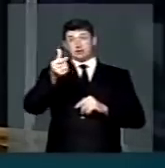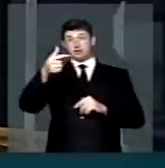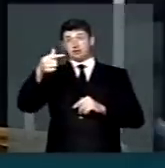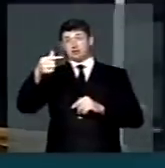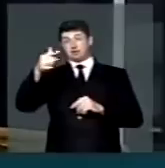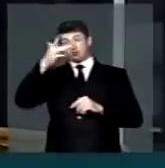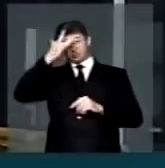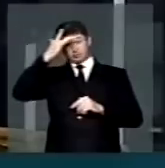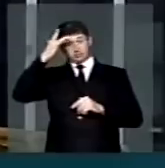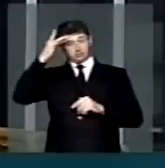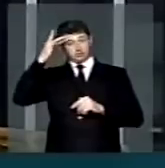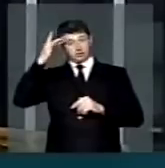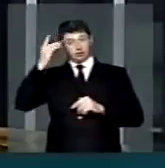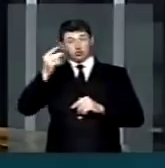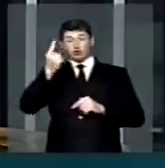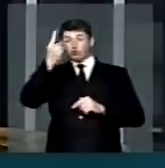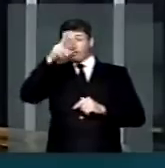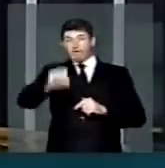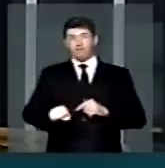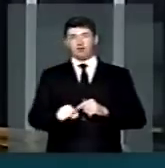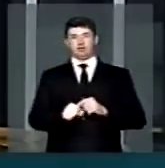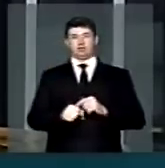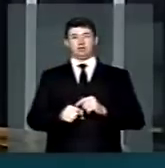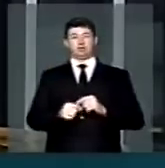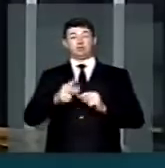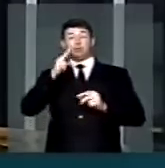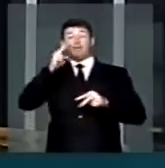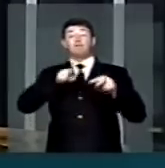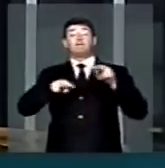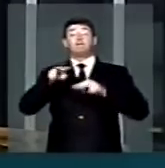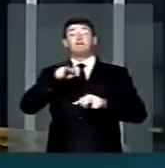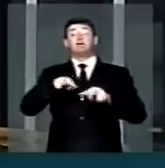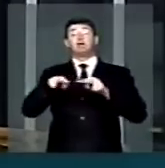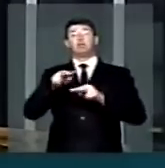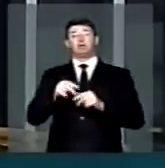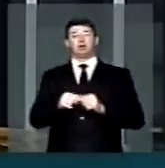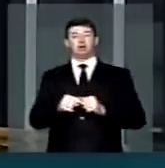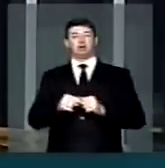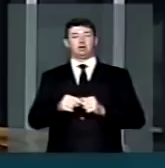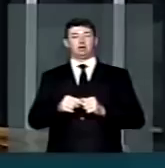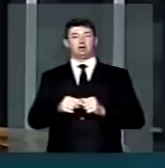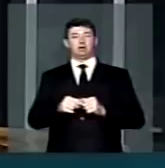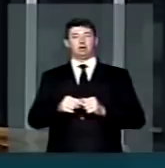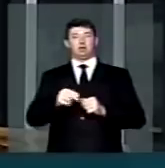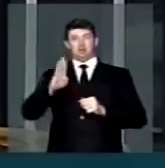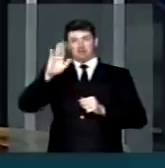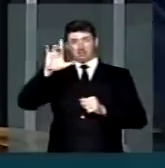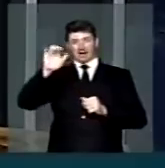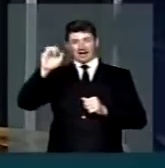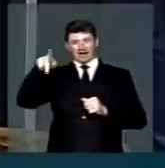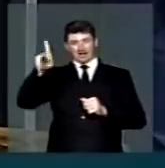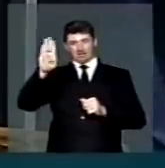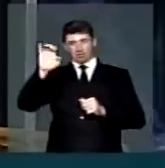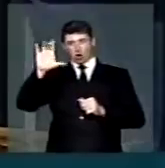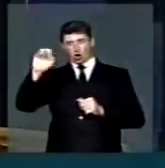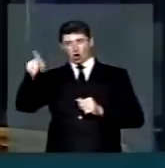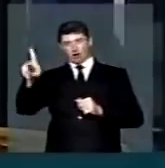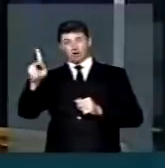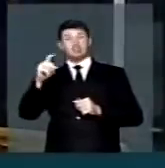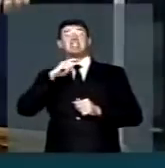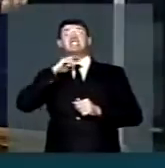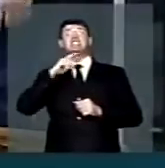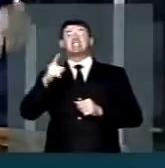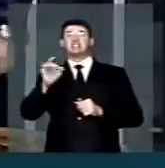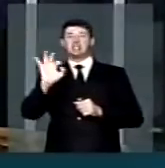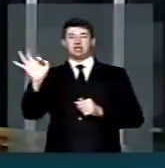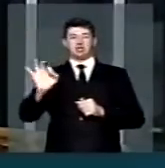267 pessoas de uma só vez para averiguação. Não havia nenhum black bloc, nem